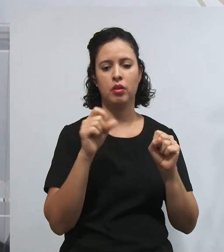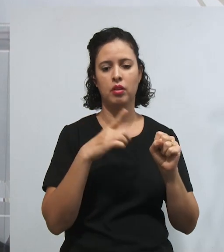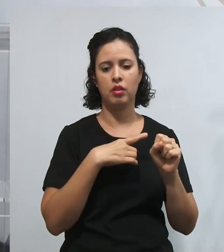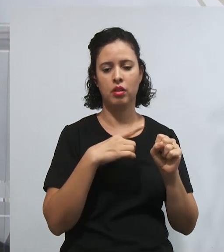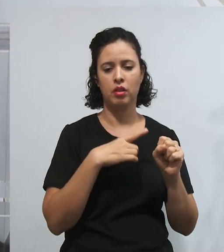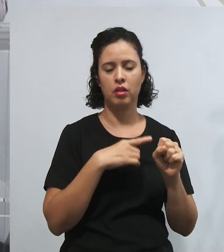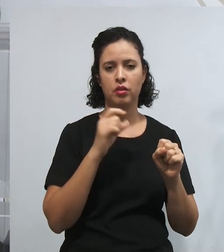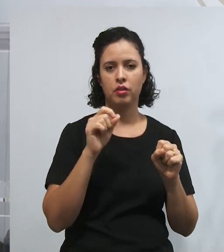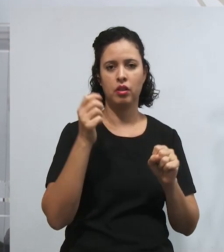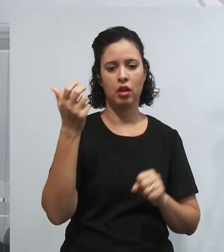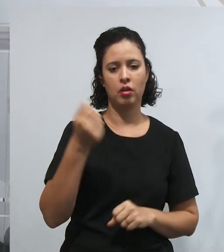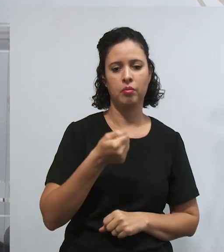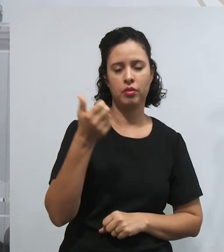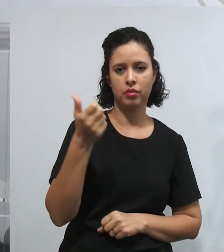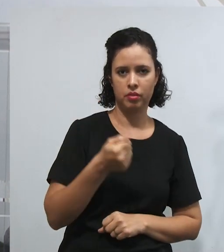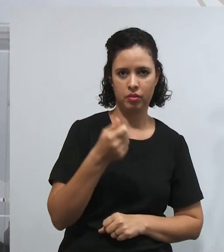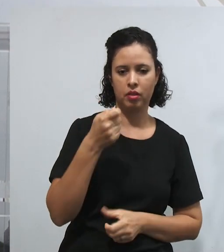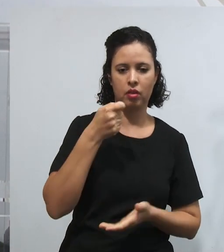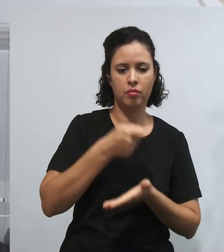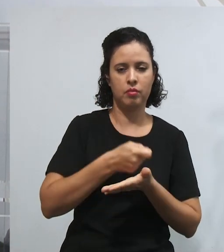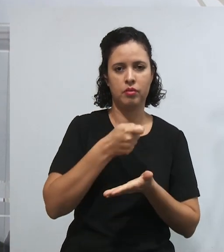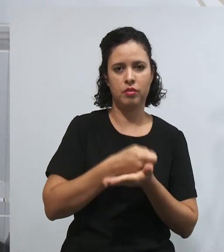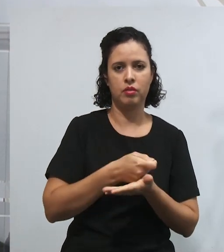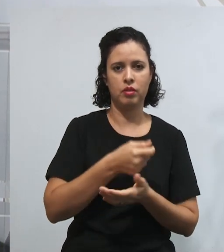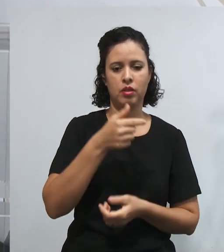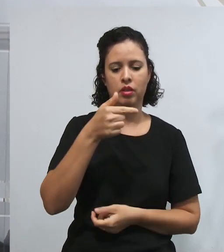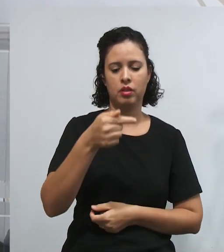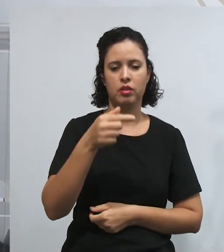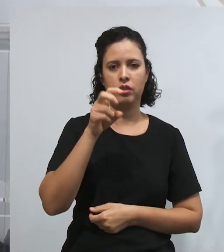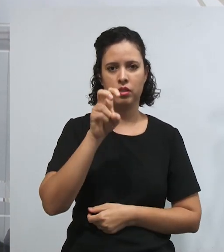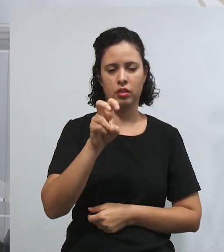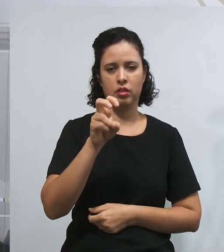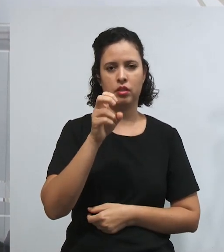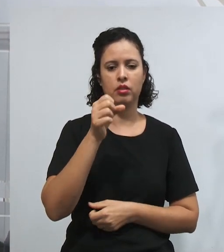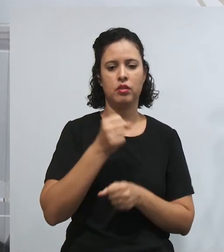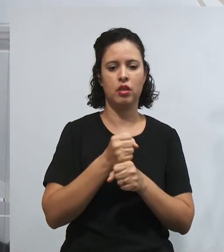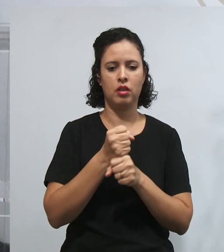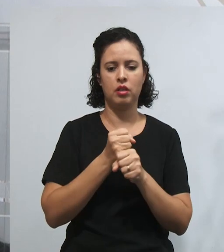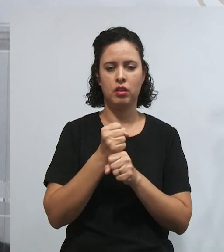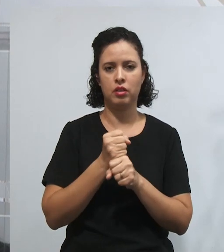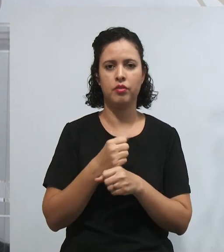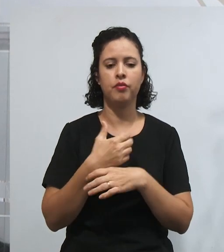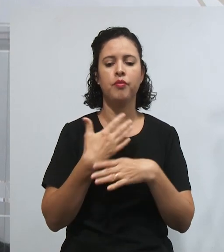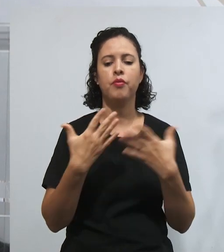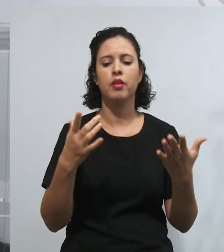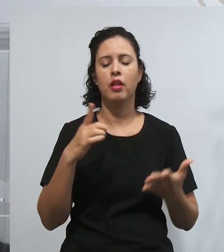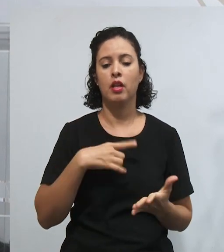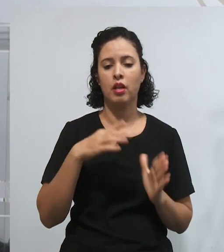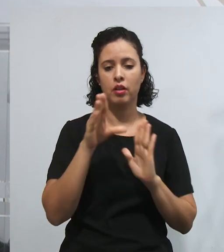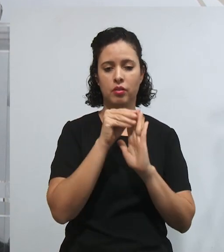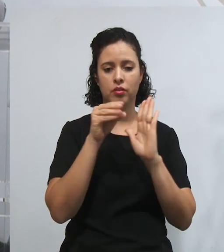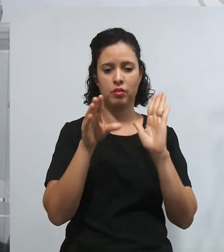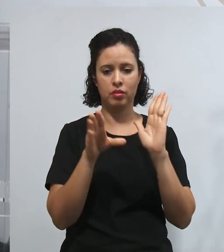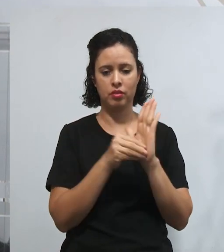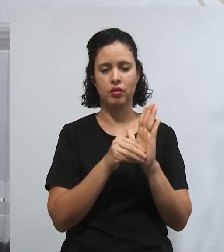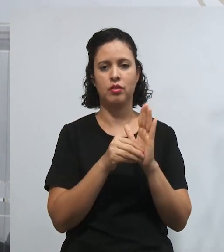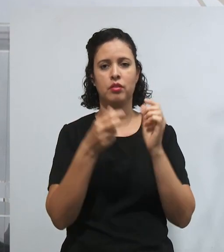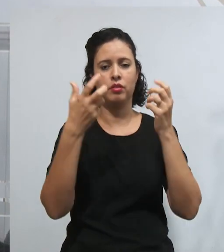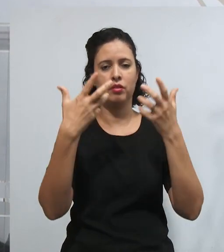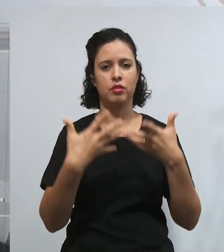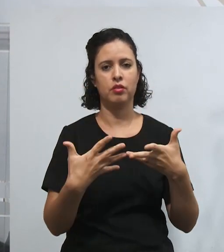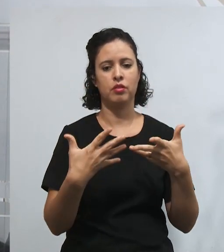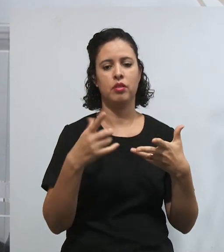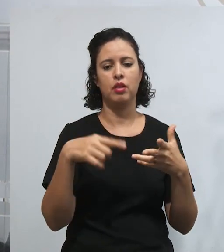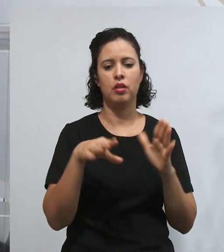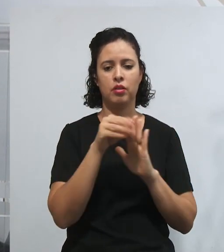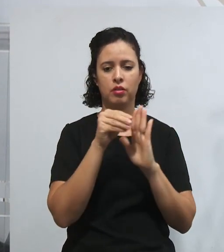mas tem a questão da aposentadoria compulsória aos 75 anos de idade. Então, foram essas as nossas breves explanações